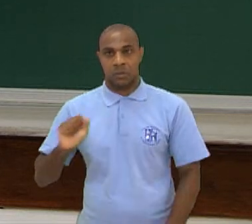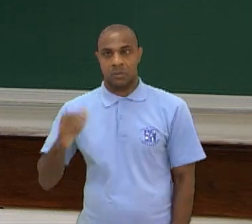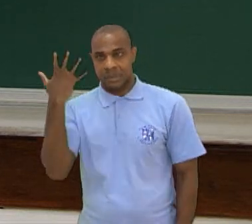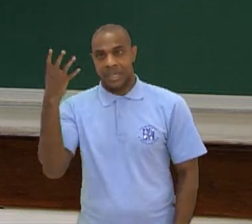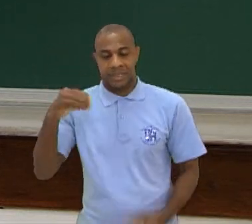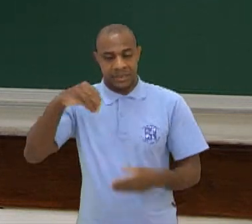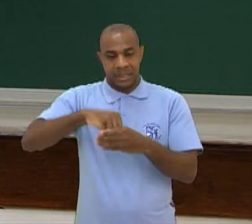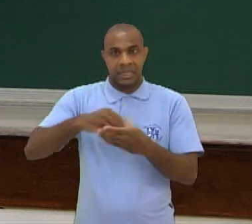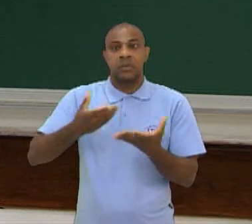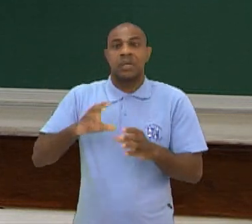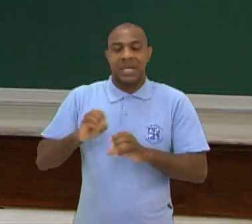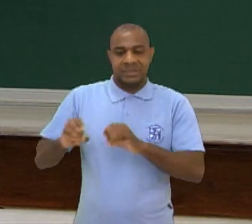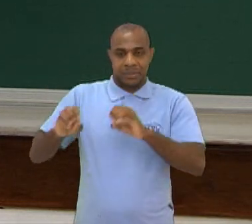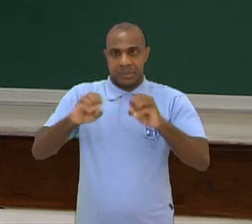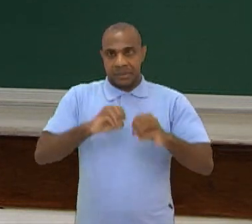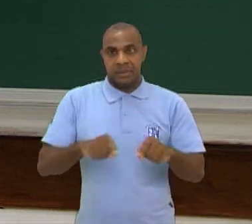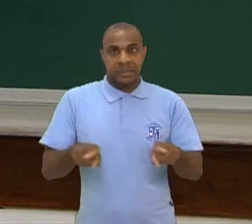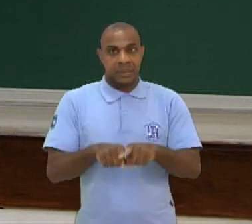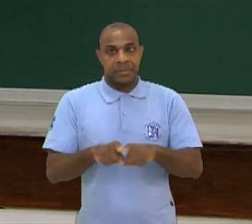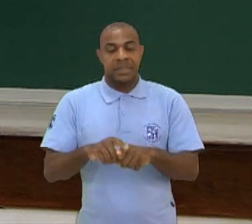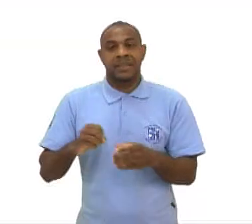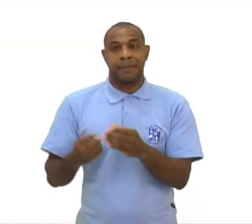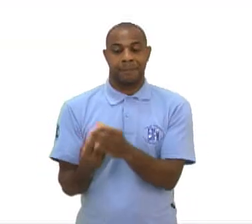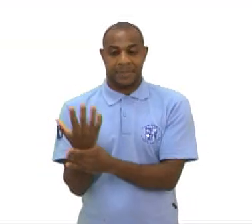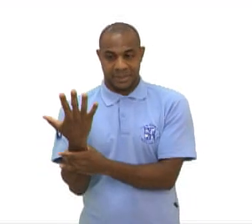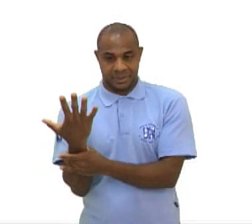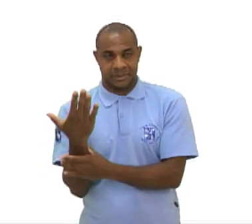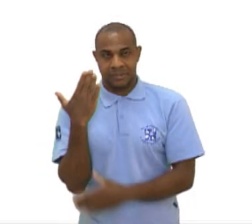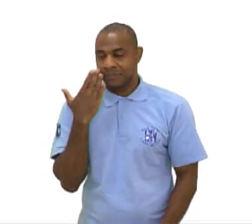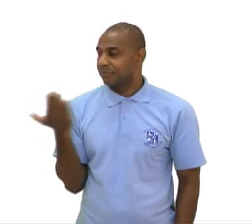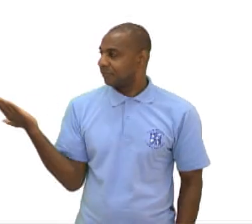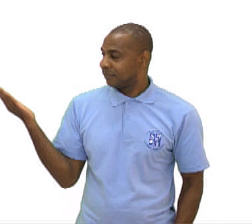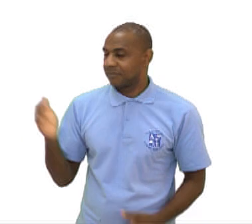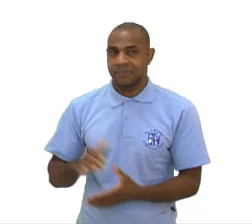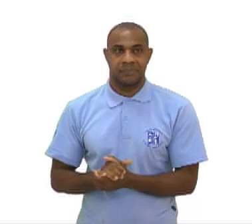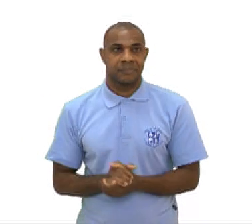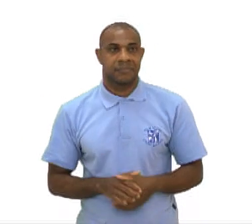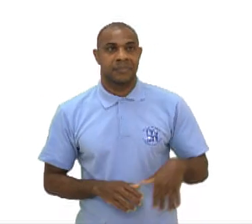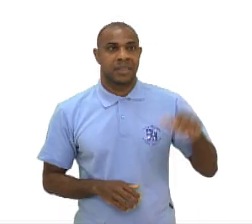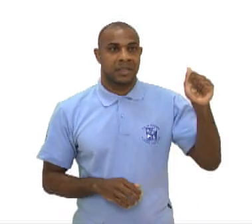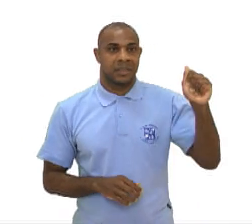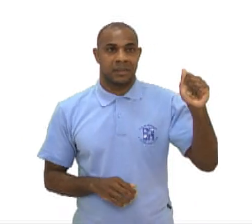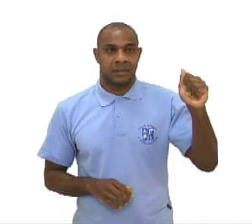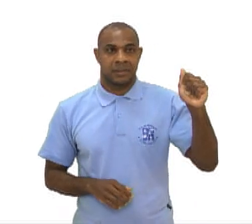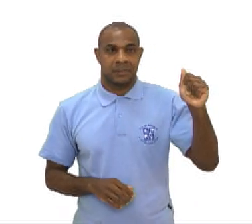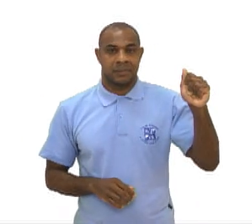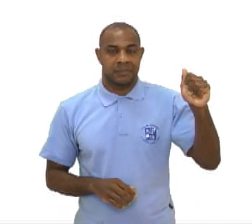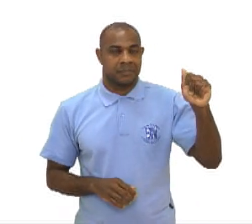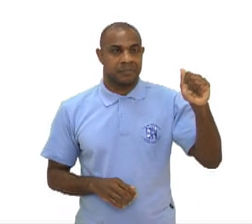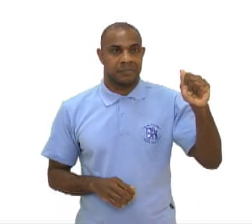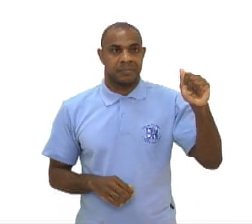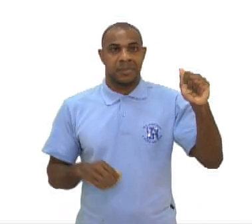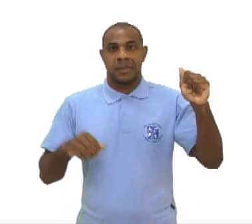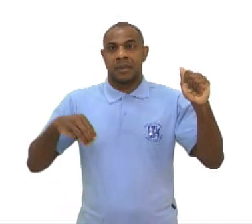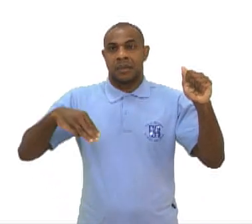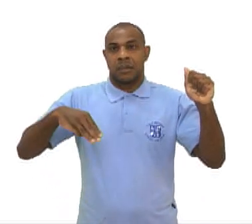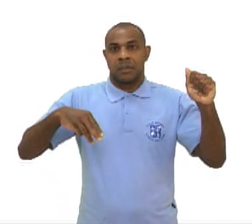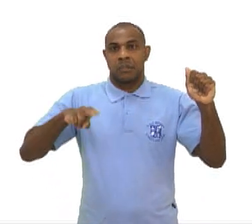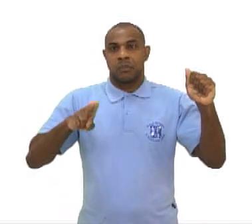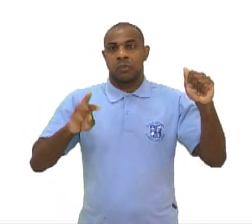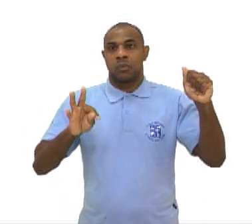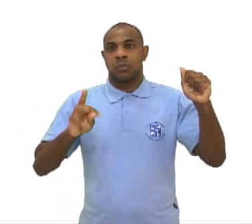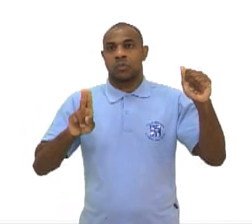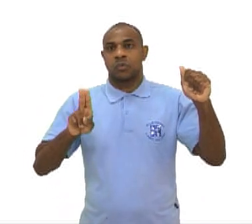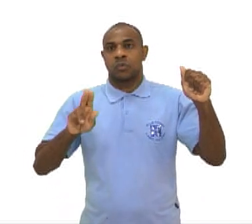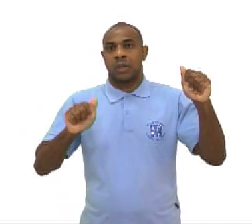gênero Rhizobium e as plantas leguminosas? Isso você já sabe. Letra A, mutualismo. Letra B, parasitismo. Letra